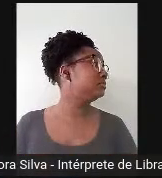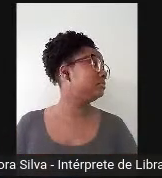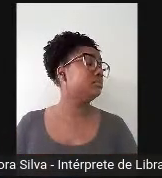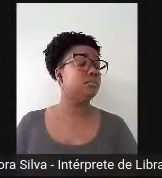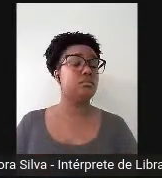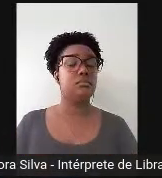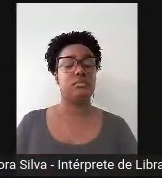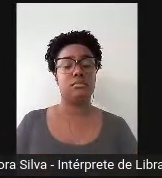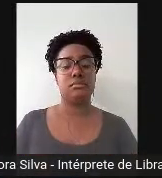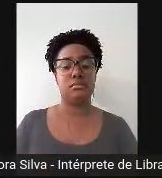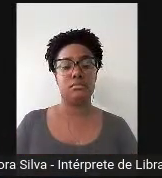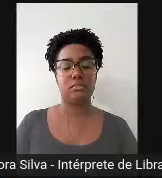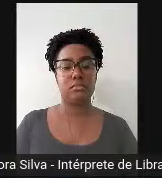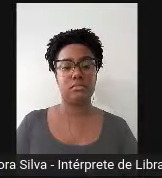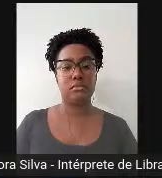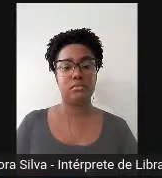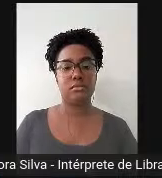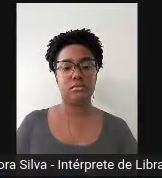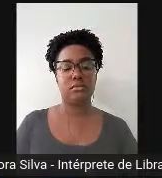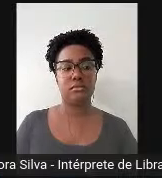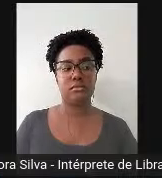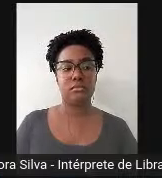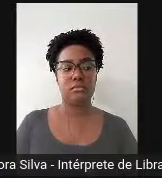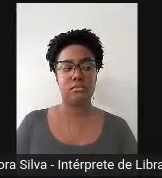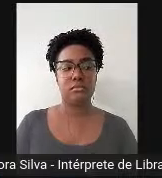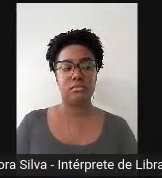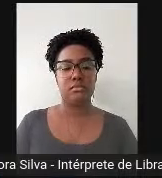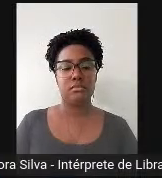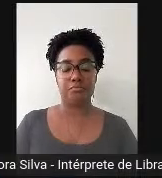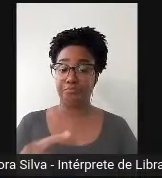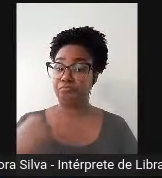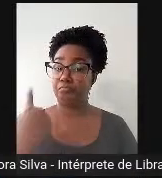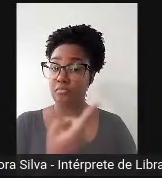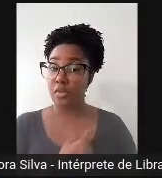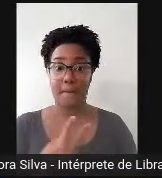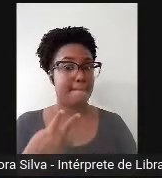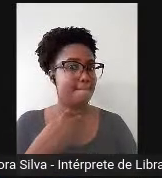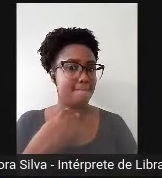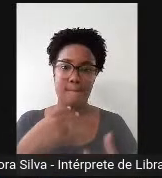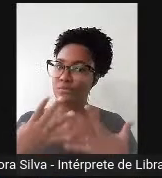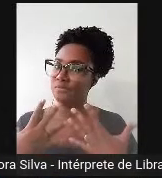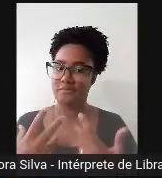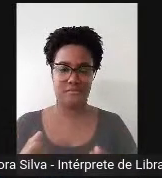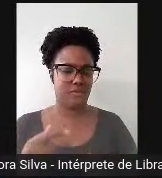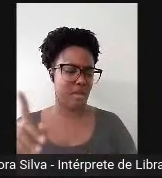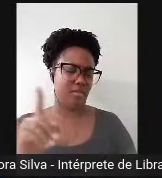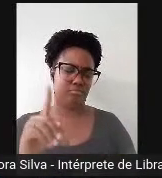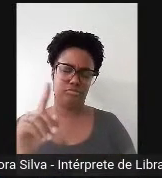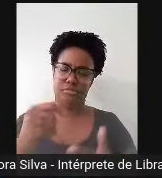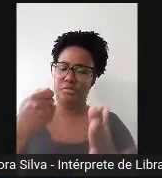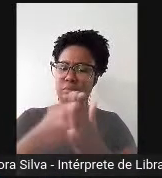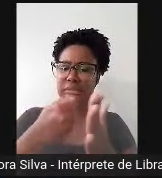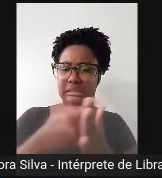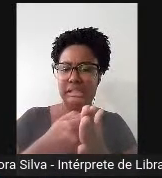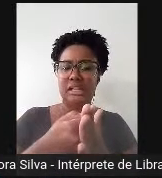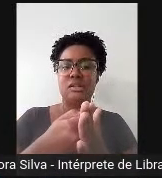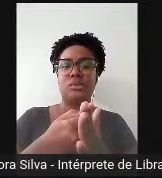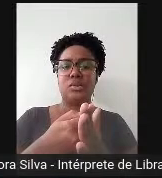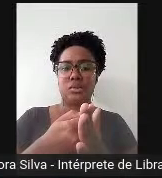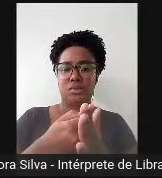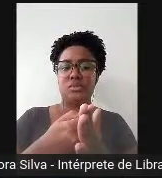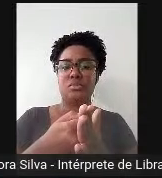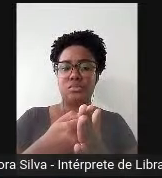É uma situação muito difícil. Nós não devemos aceitar que a garantia do direito humano à alimentação e nutrição sejam condicionadas a